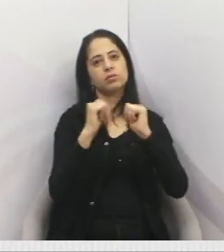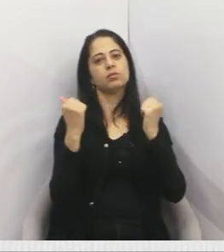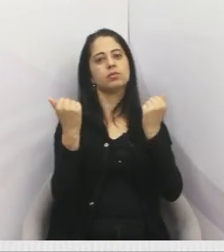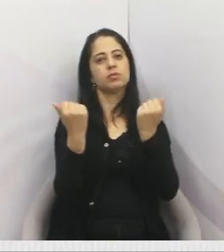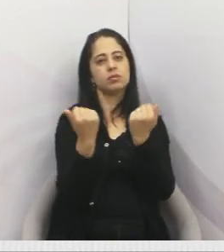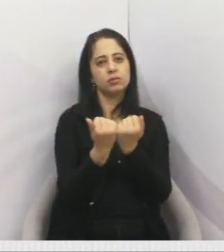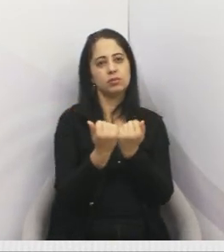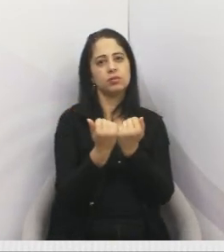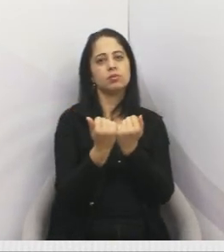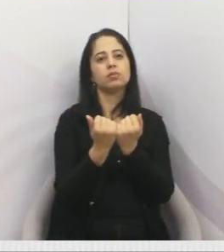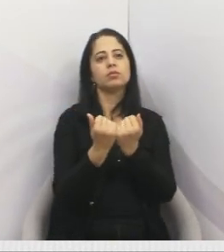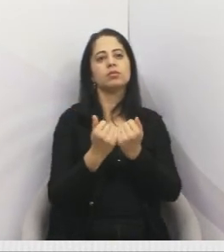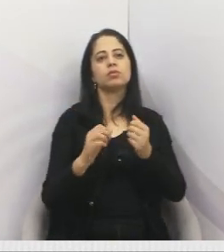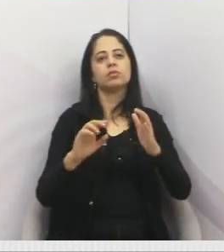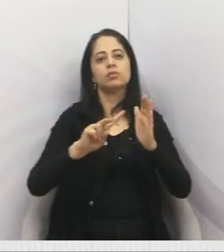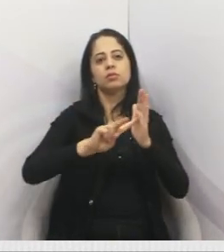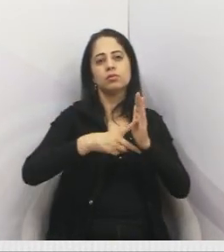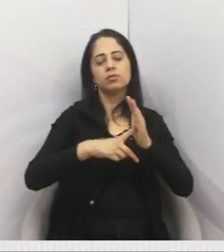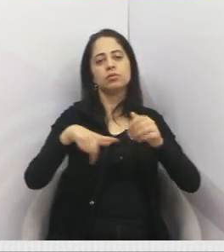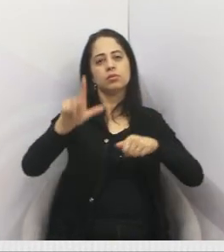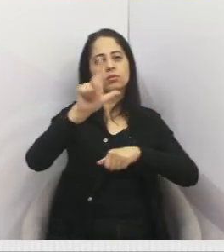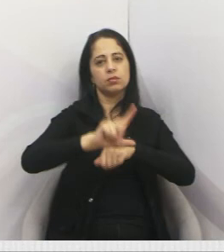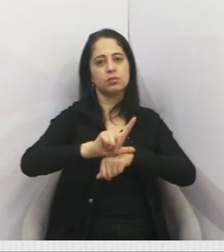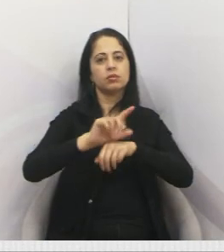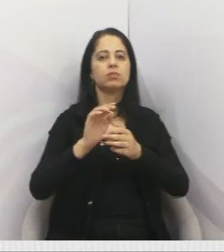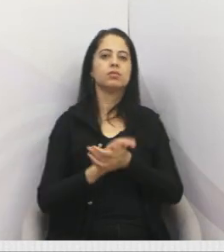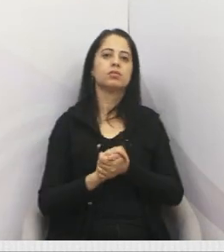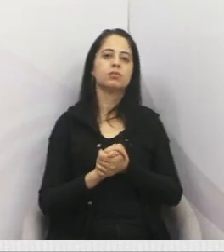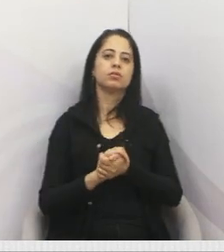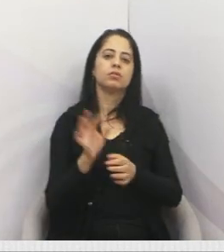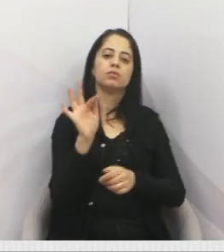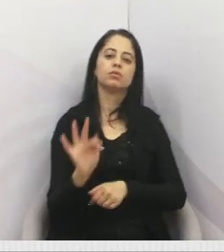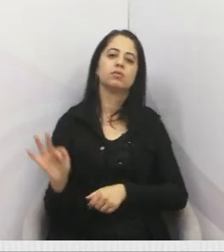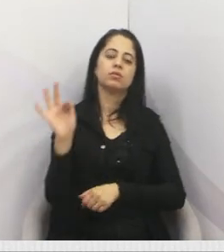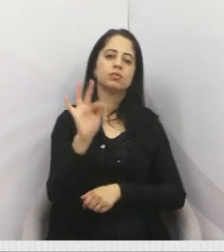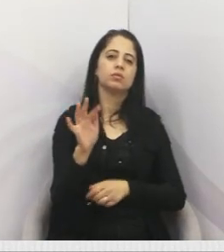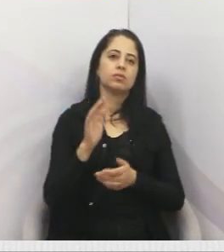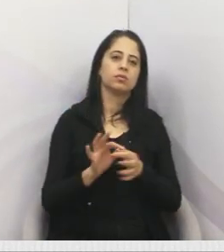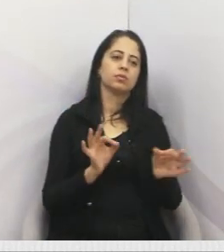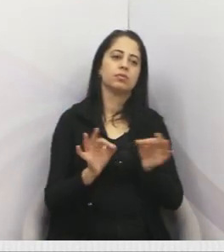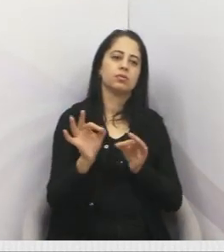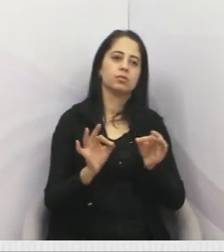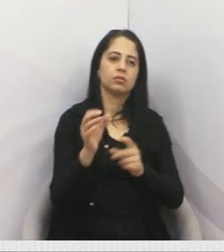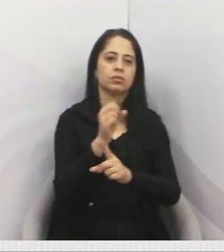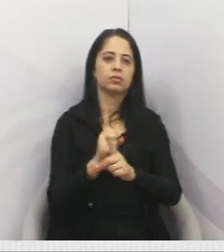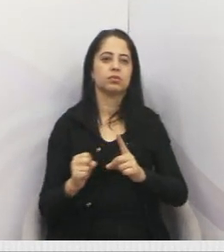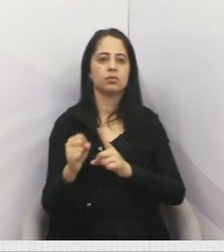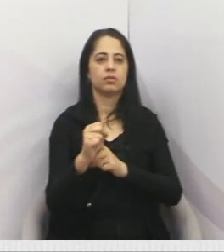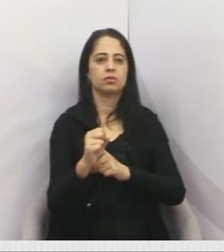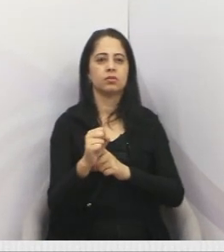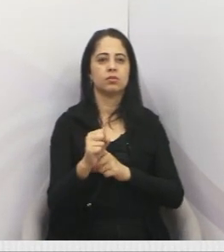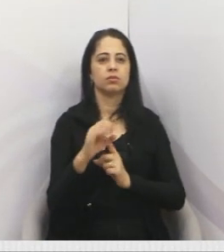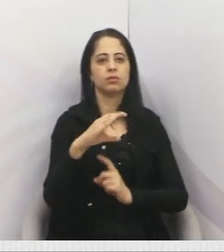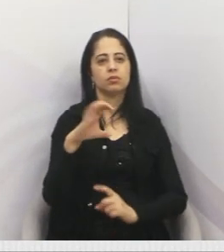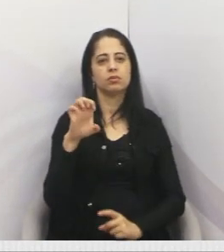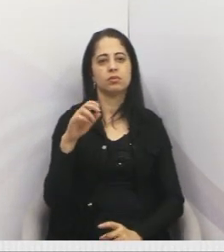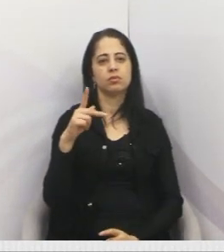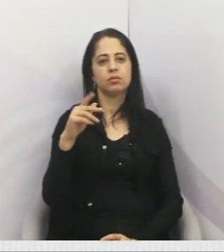Associação Comercial e Industrial de Jacareí, entidades acadêmicas FATEC e organização da sociedade civil